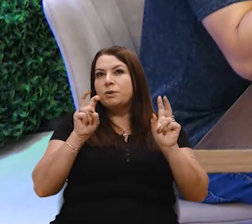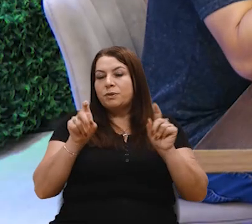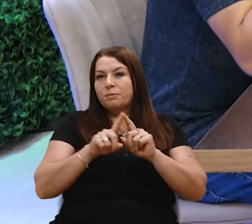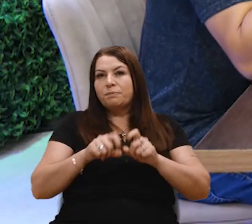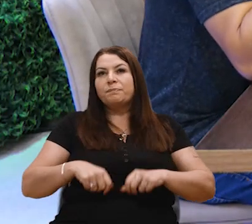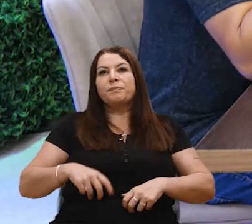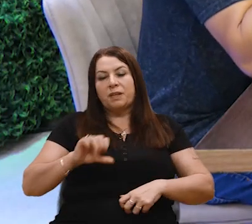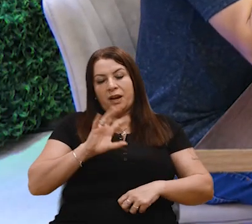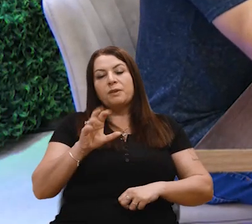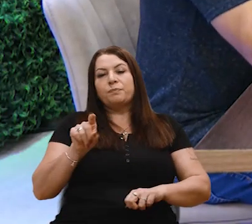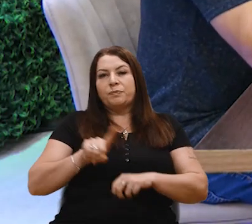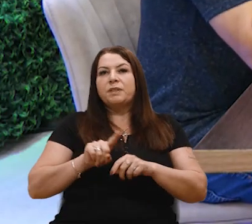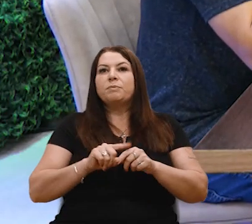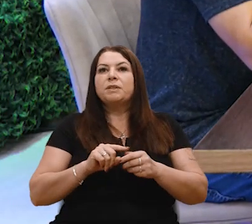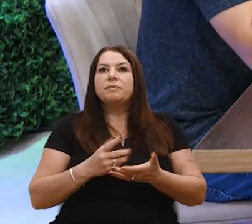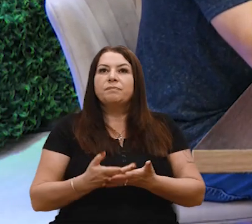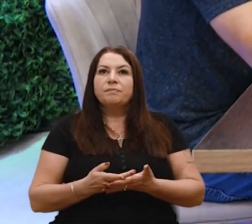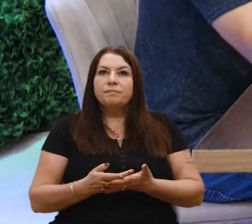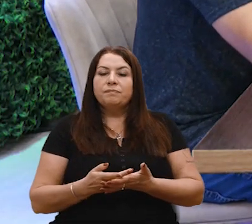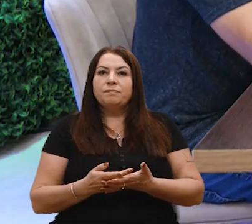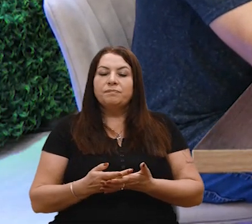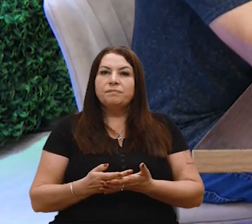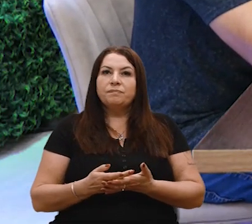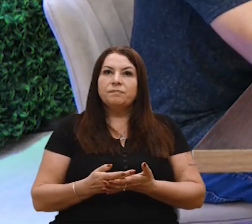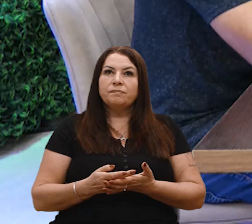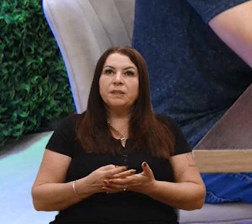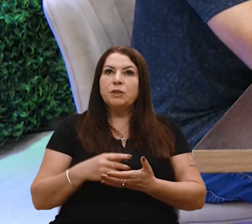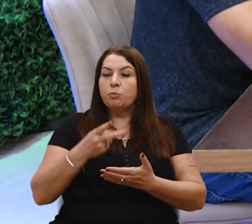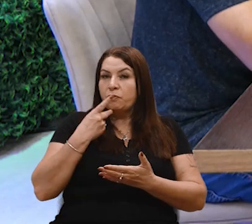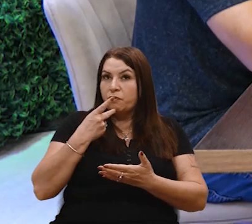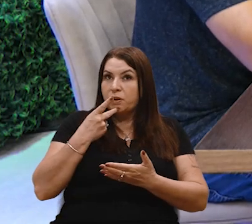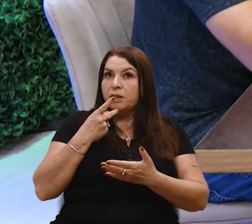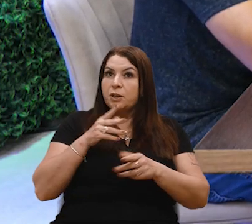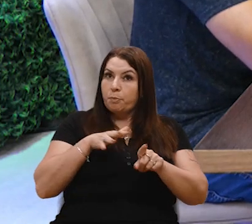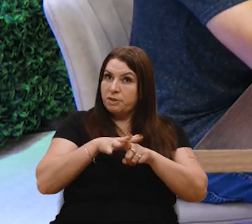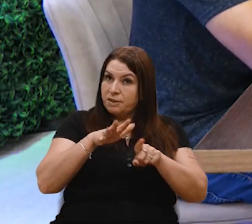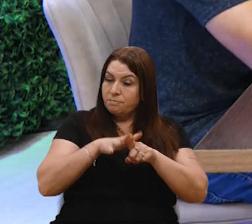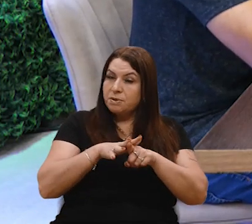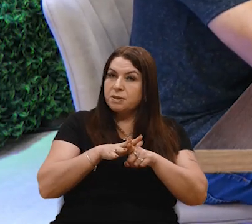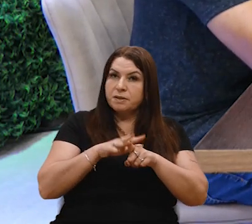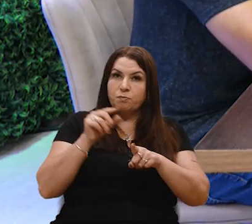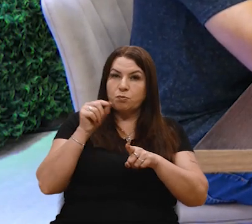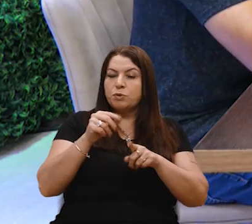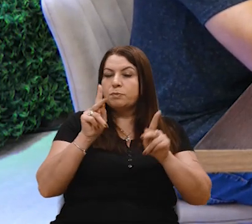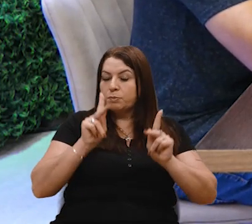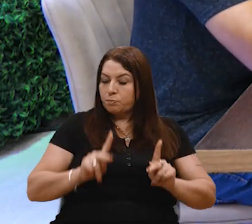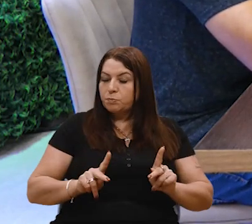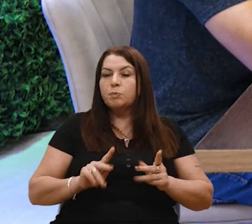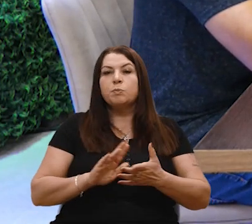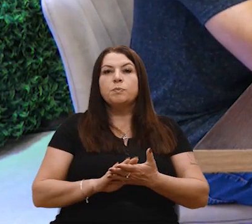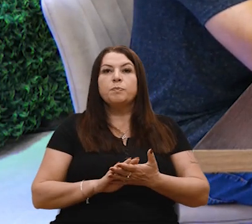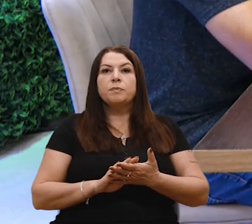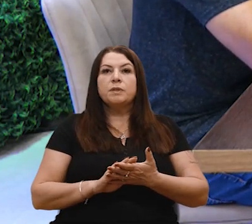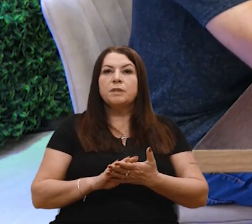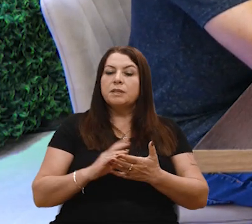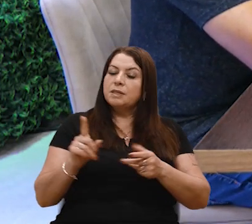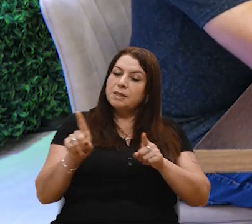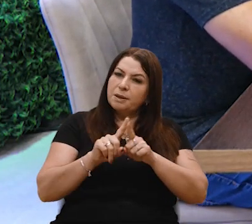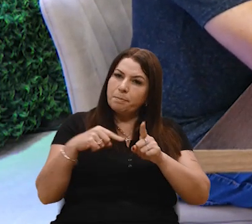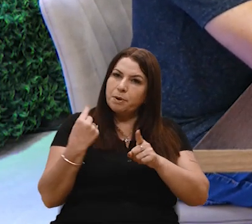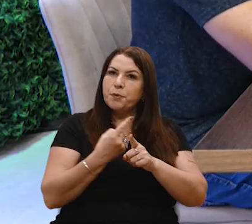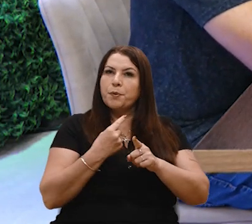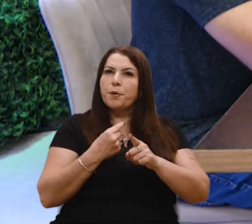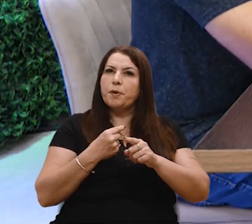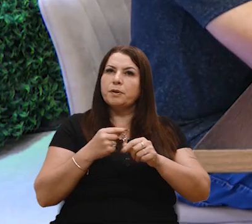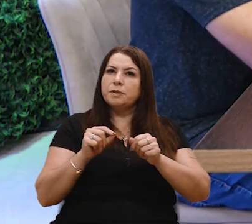pouco mais sobre isso também? Claro que sim, Rafa, com alegria. Na verdade, assim, a gente, como eu falei, é uma demanda que veio muito das pessoas e que